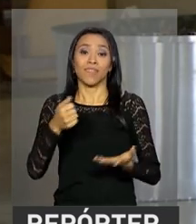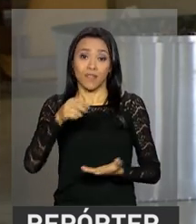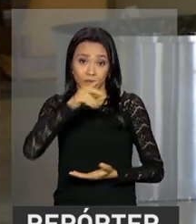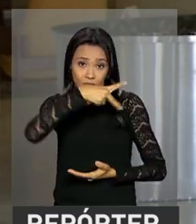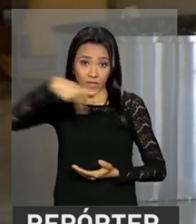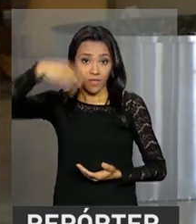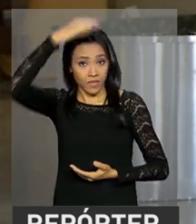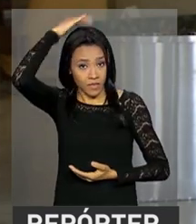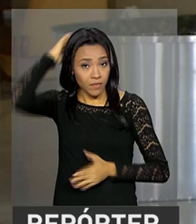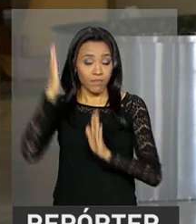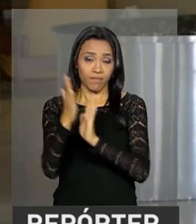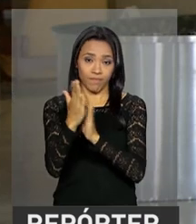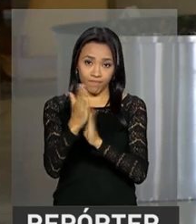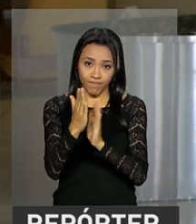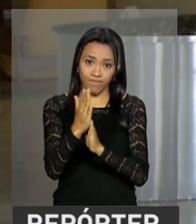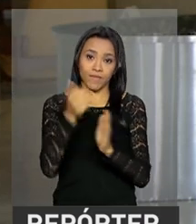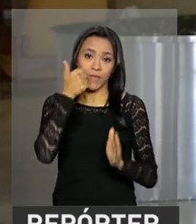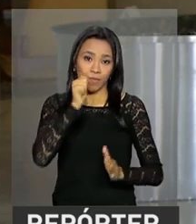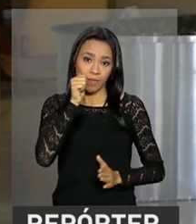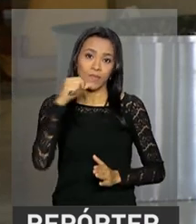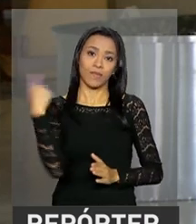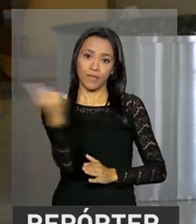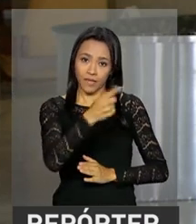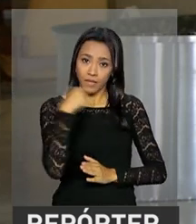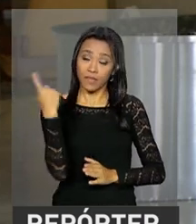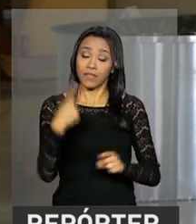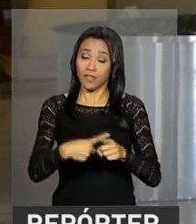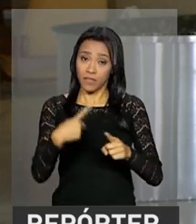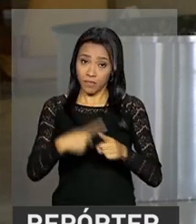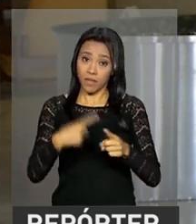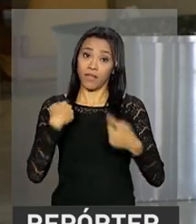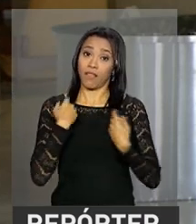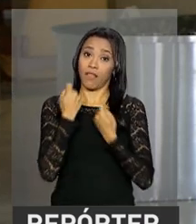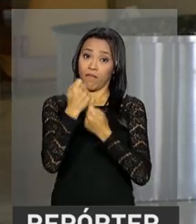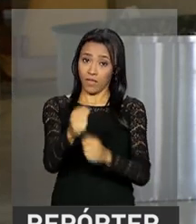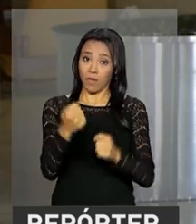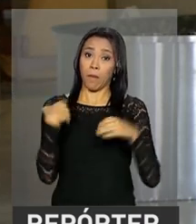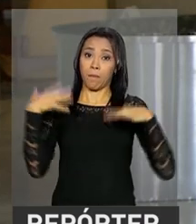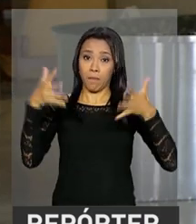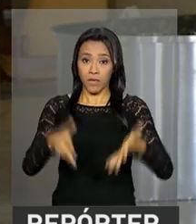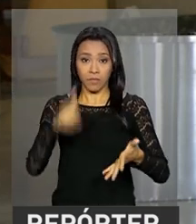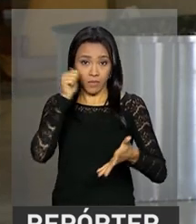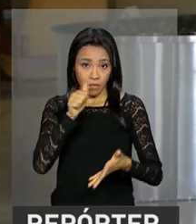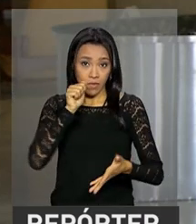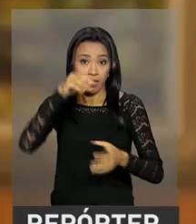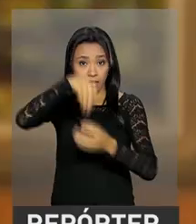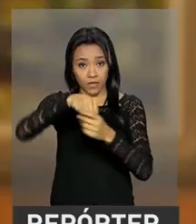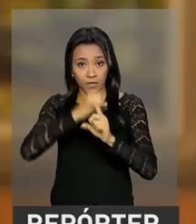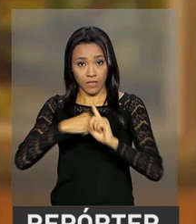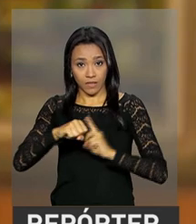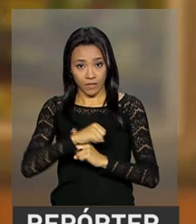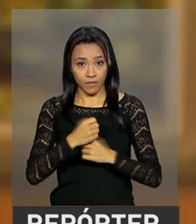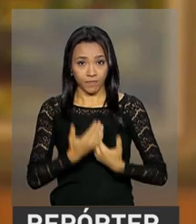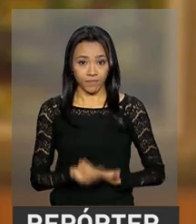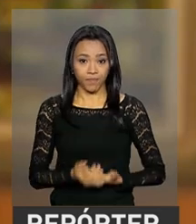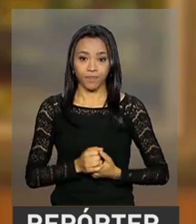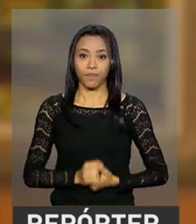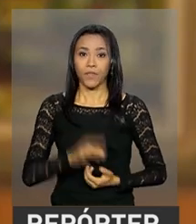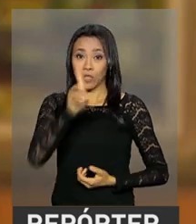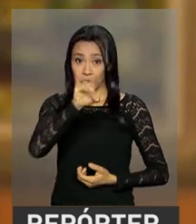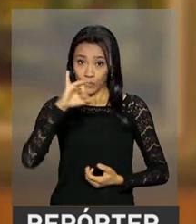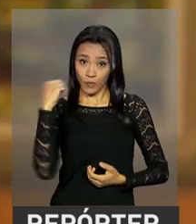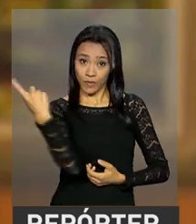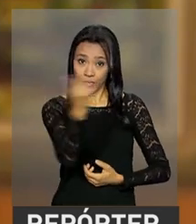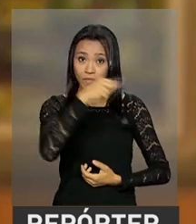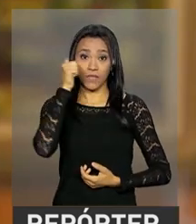as mulheres e defendeu a ampliação da participação feminina na sociedade. No Dia